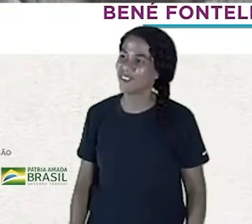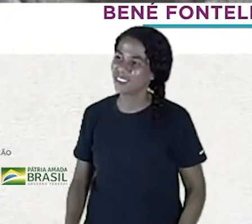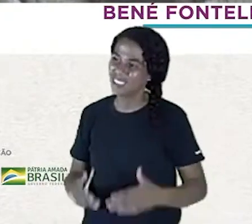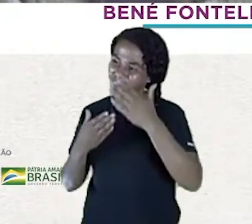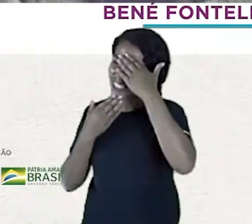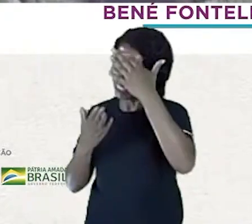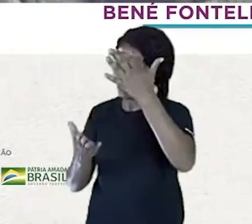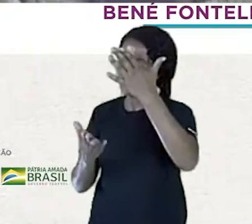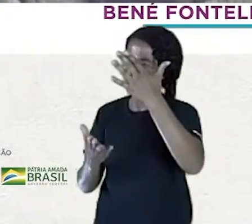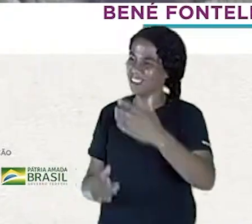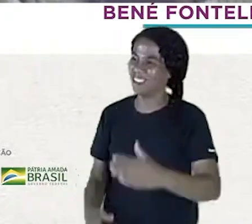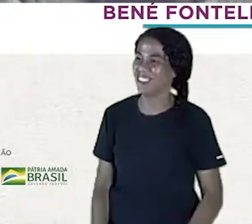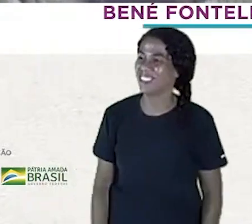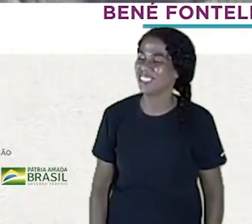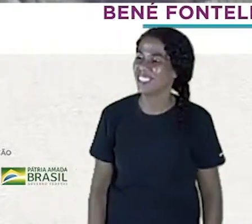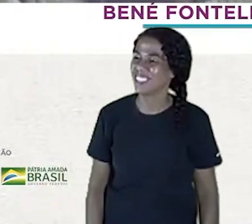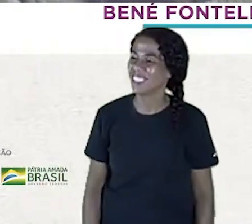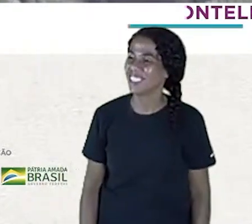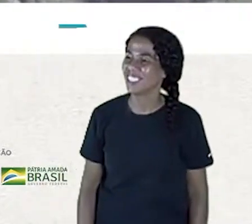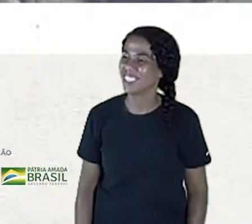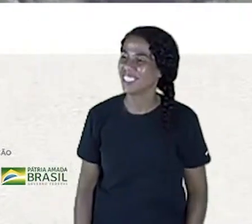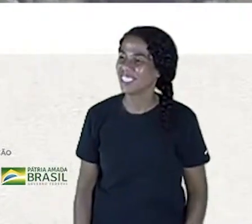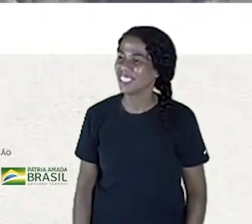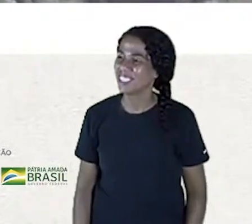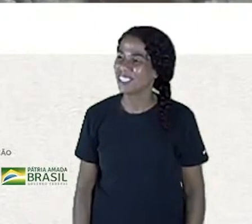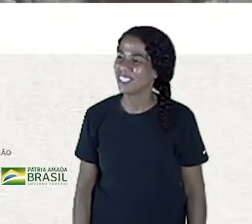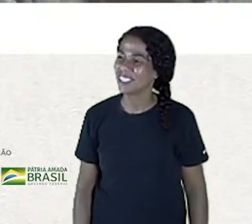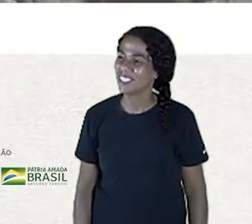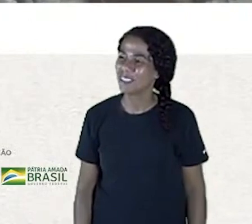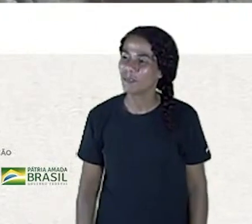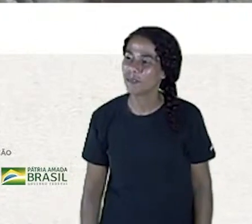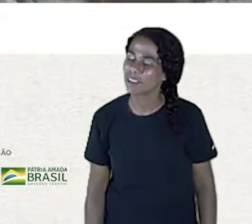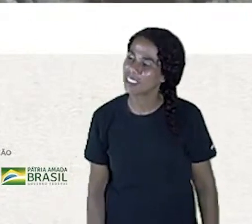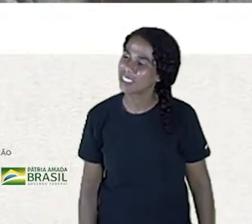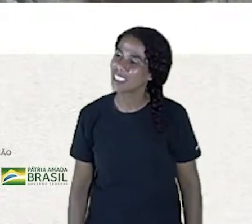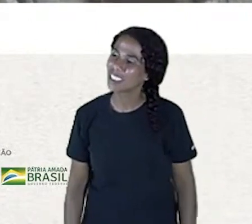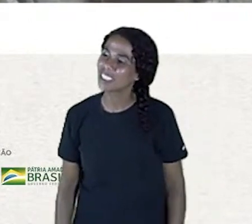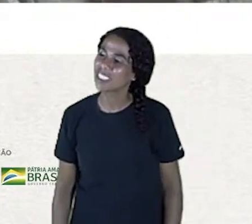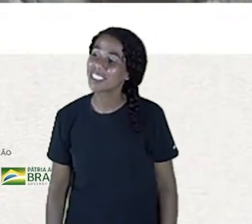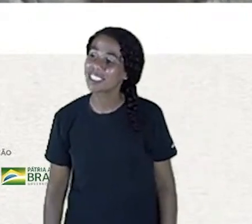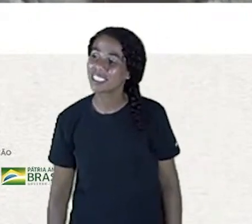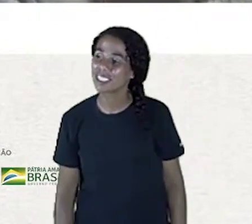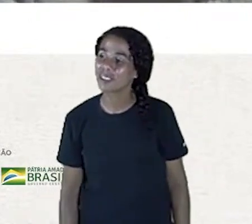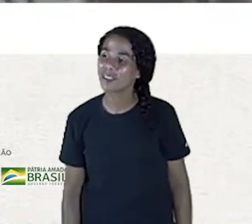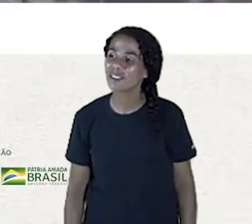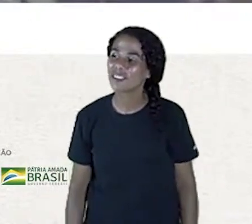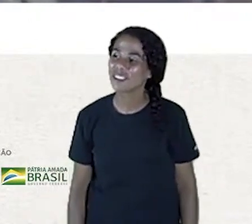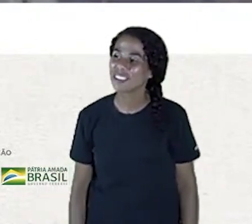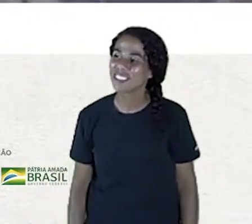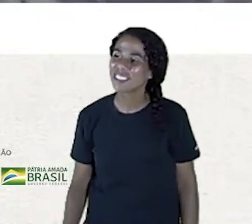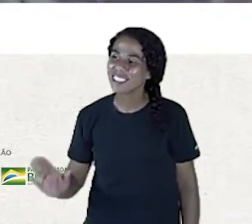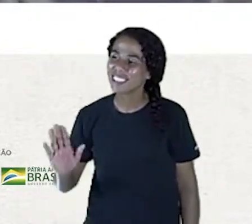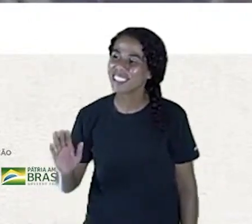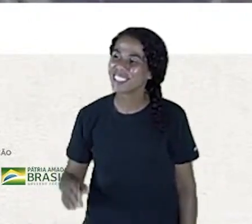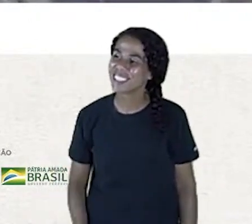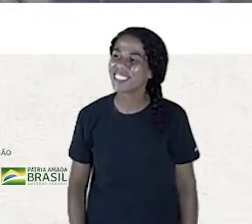obrigado. Ela lembra a Vilma, irmã do Milton Nascimento, cantava. É